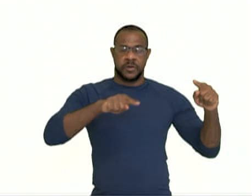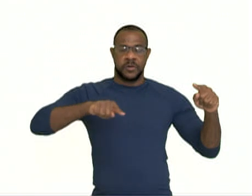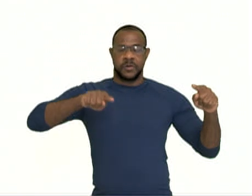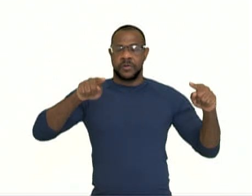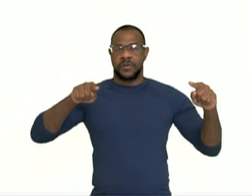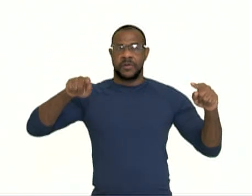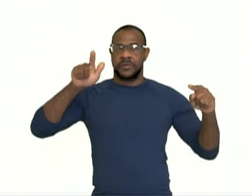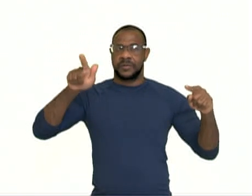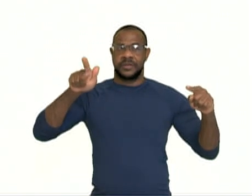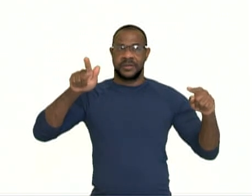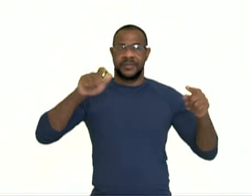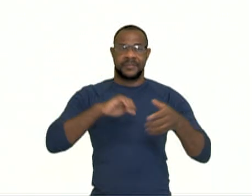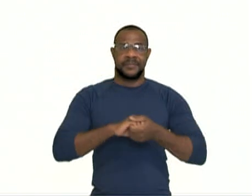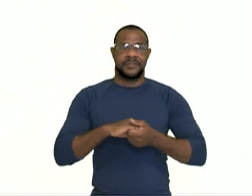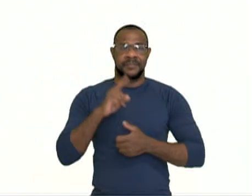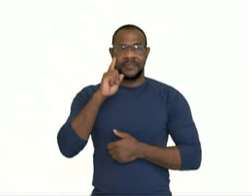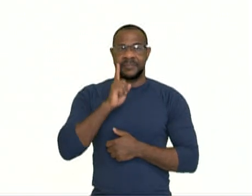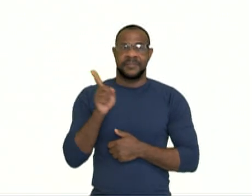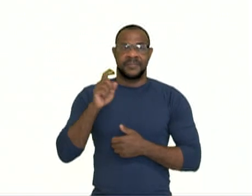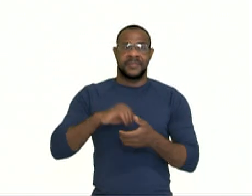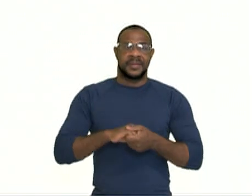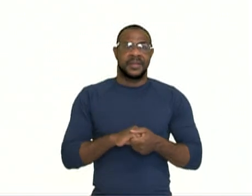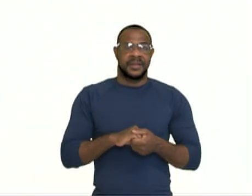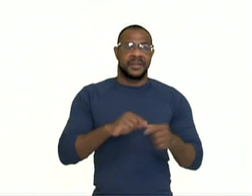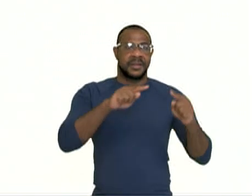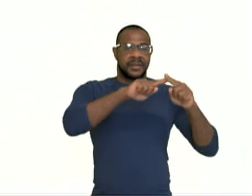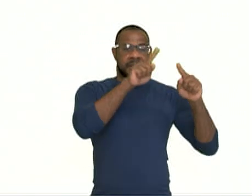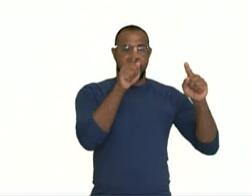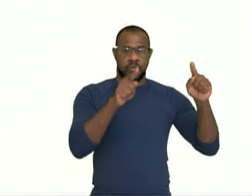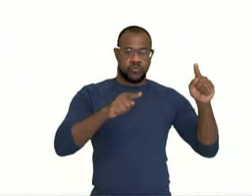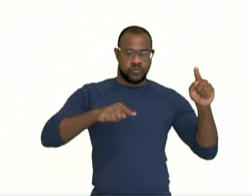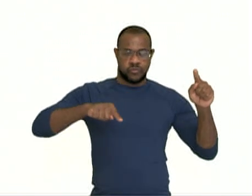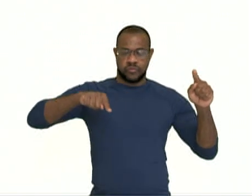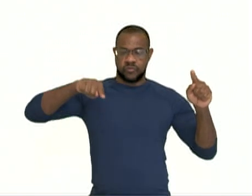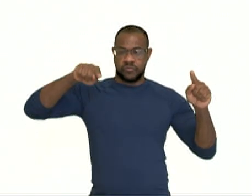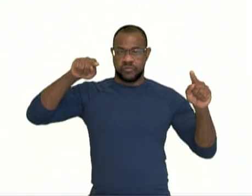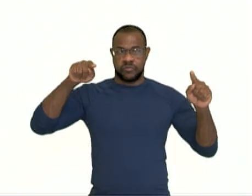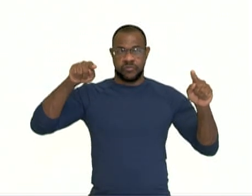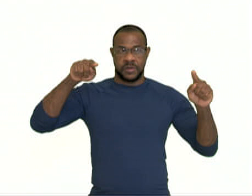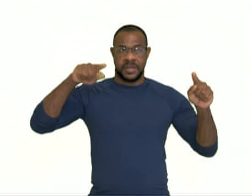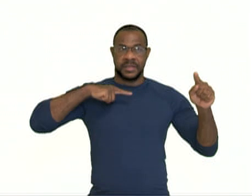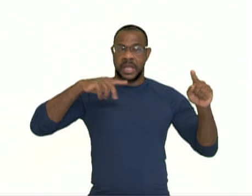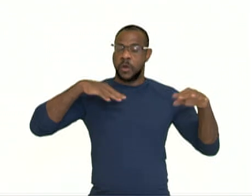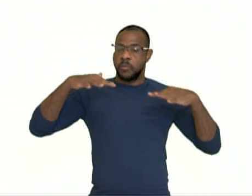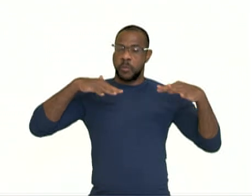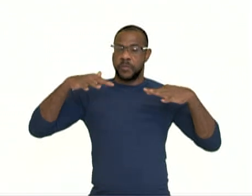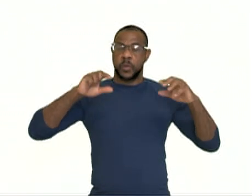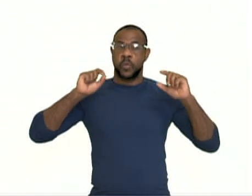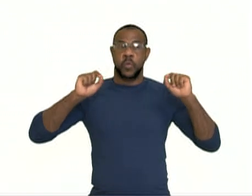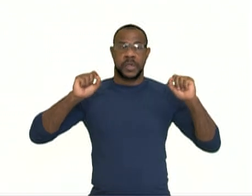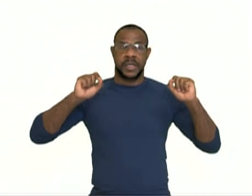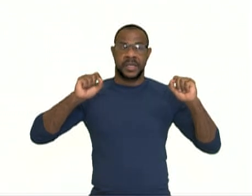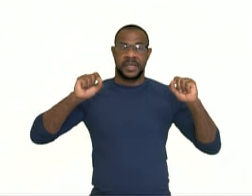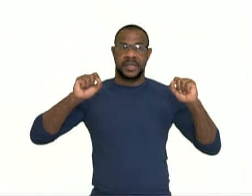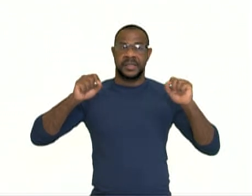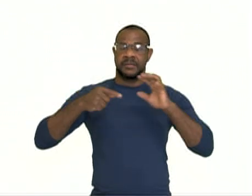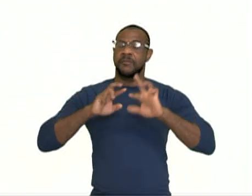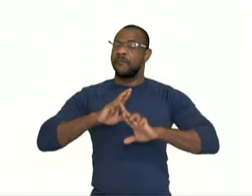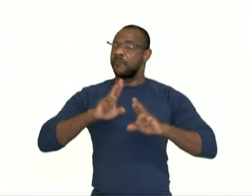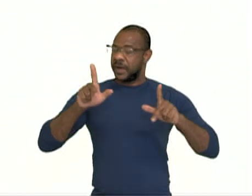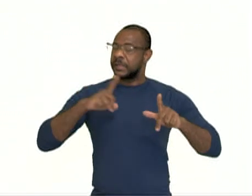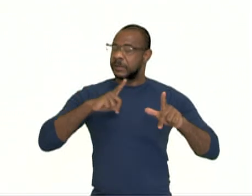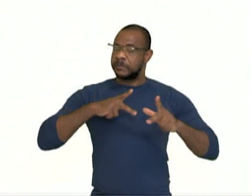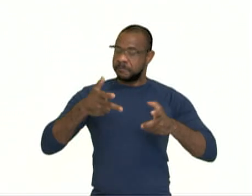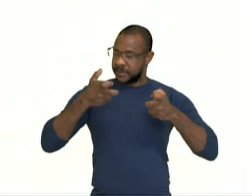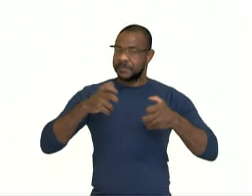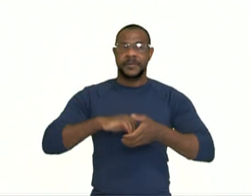x, faz, né? Então, a ondulação dela tem uma movimentação aqui